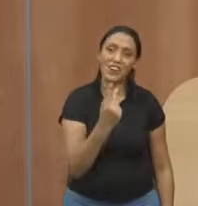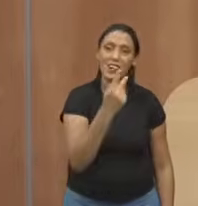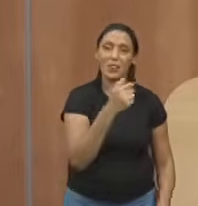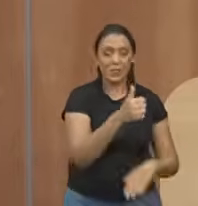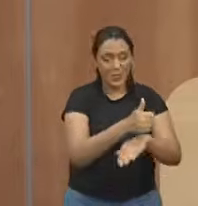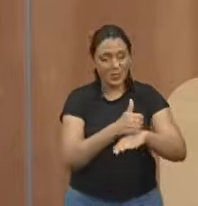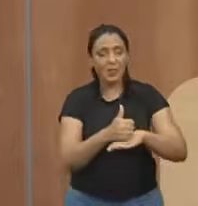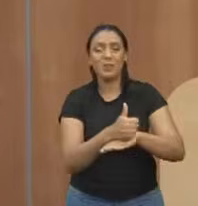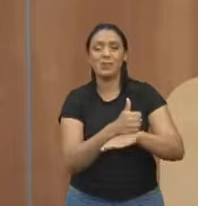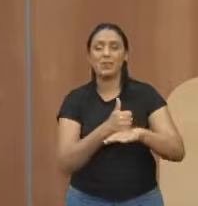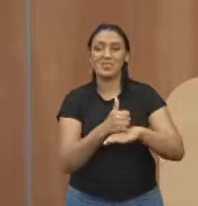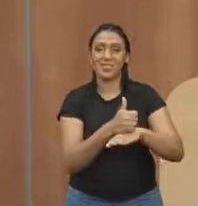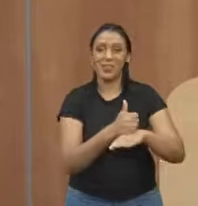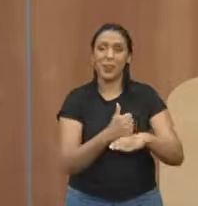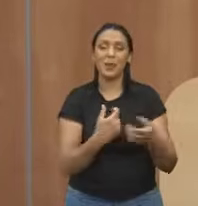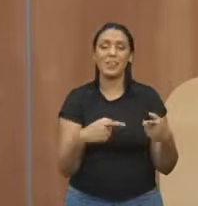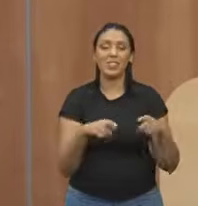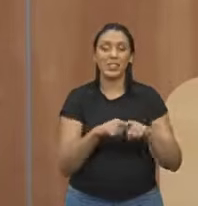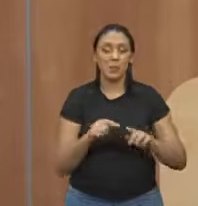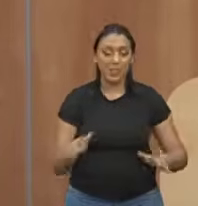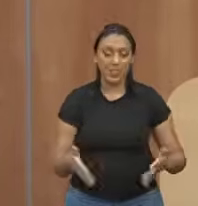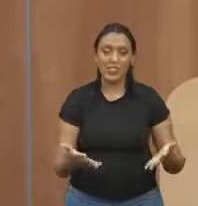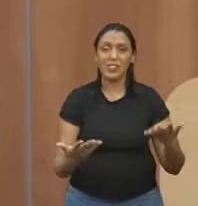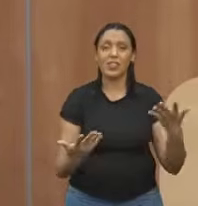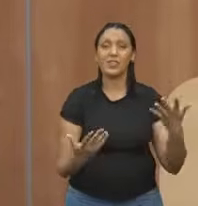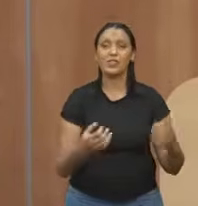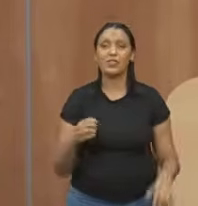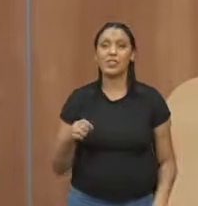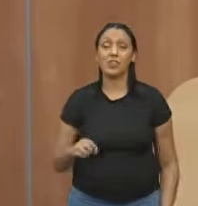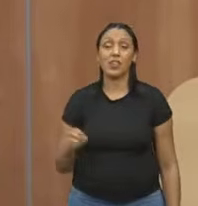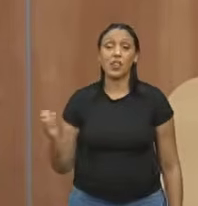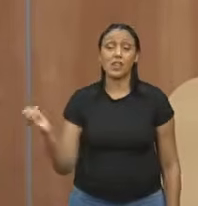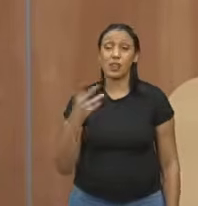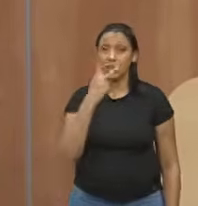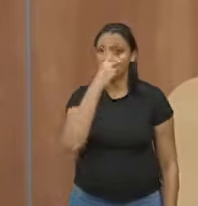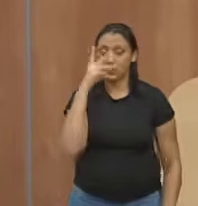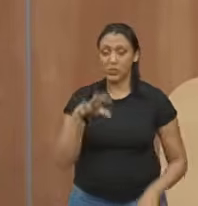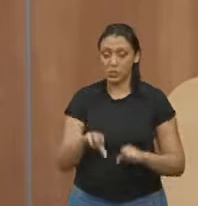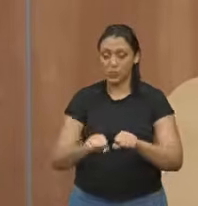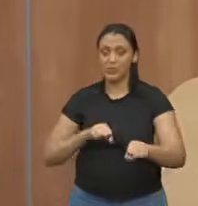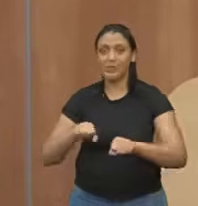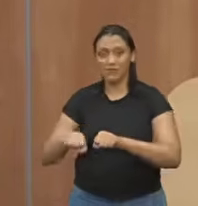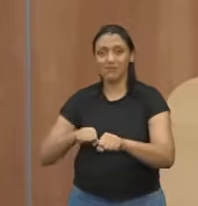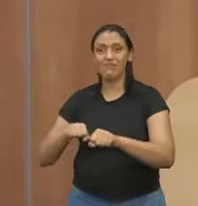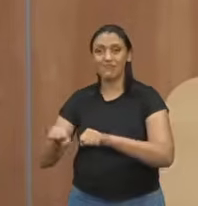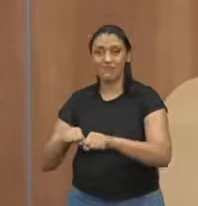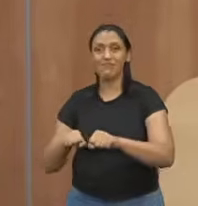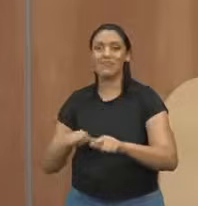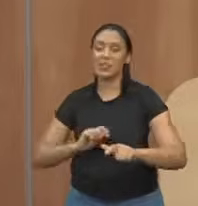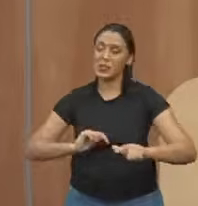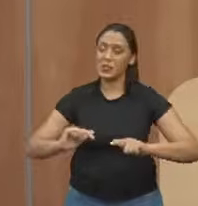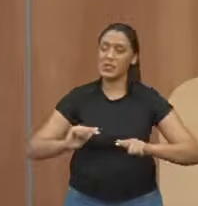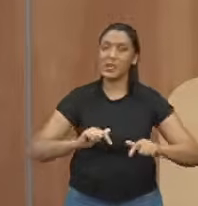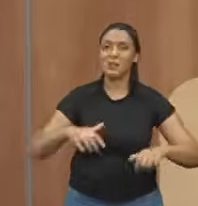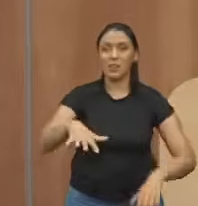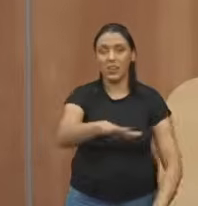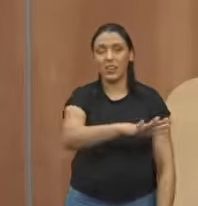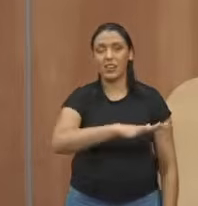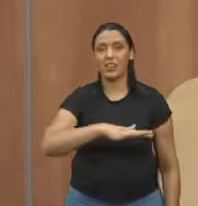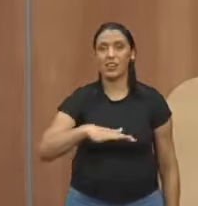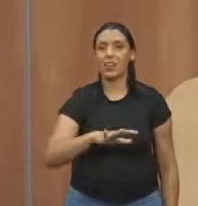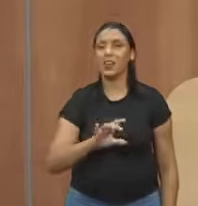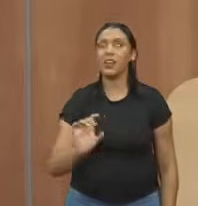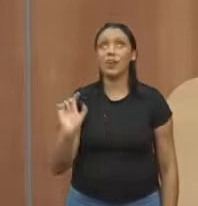profissão, incentiva a qualificação contínua e amplia a conscientização da sociedade quanto